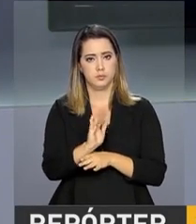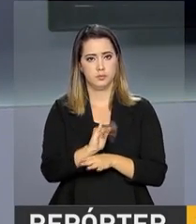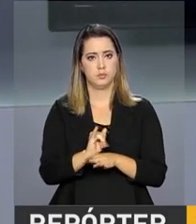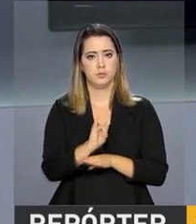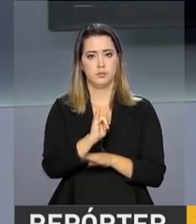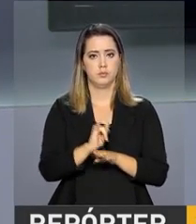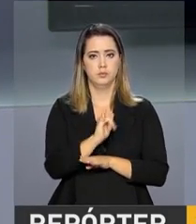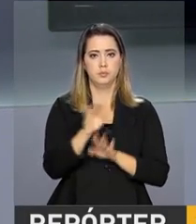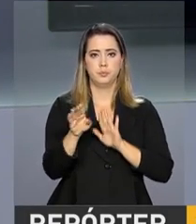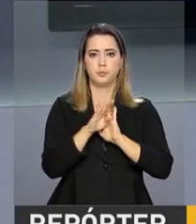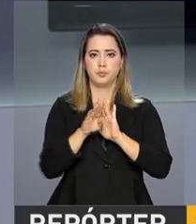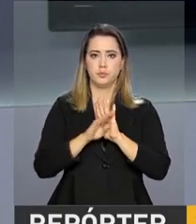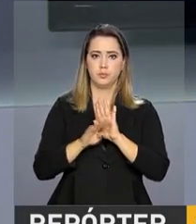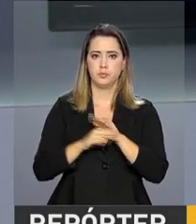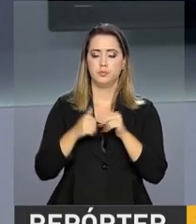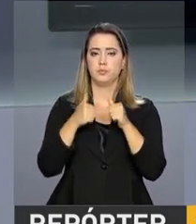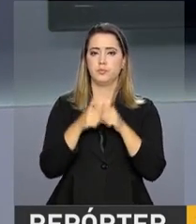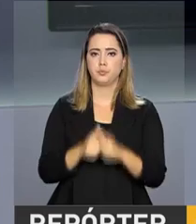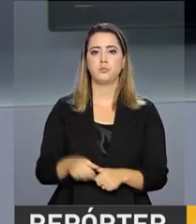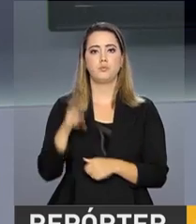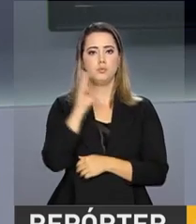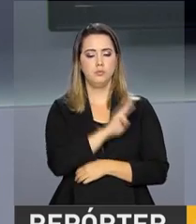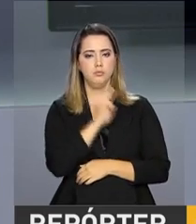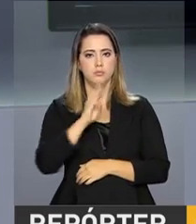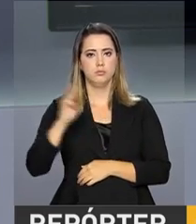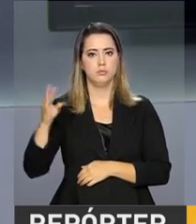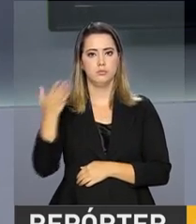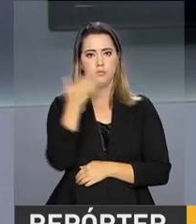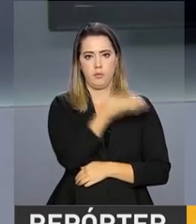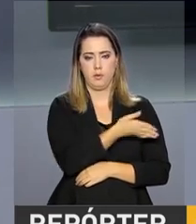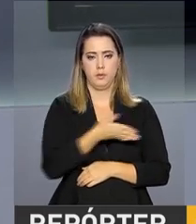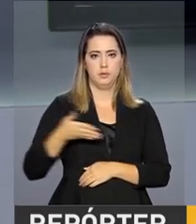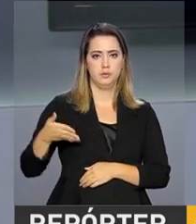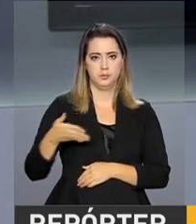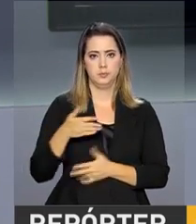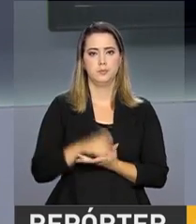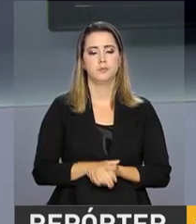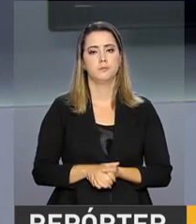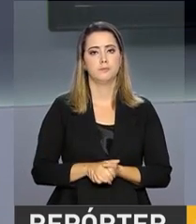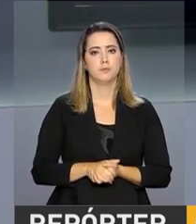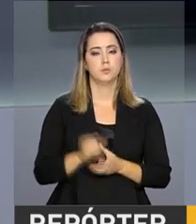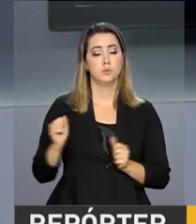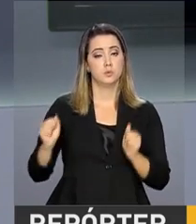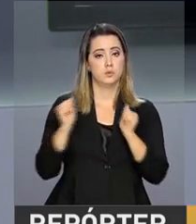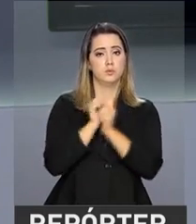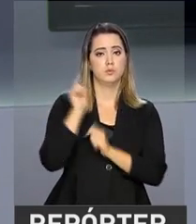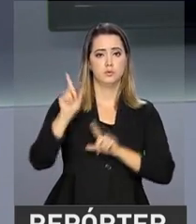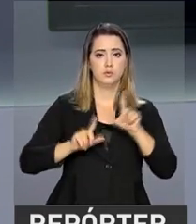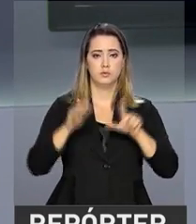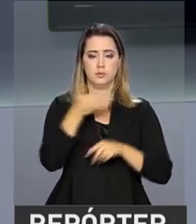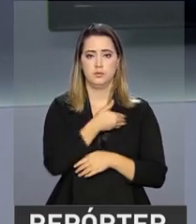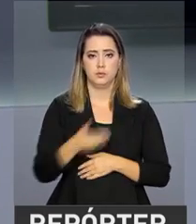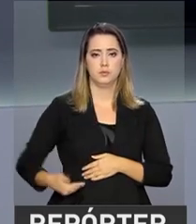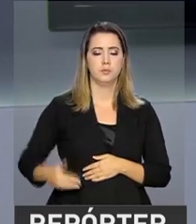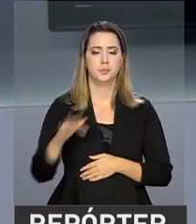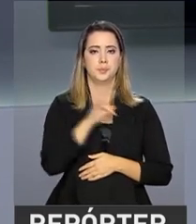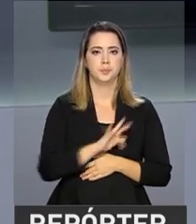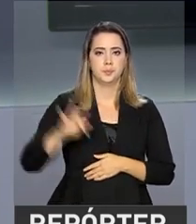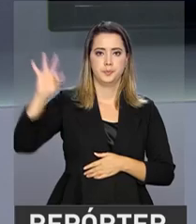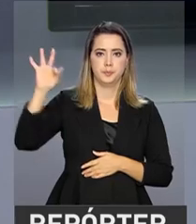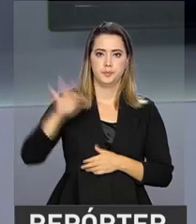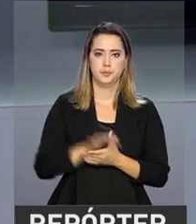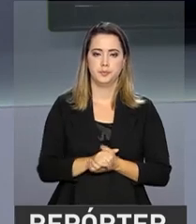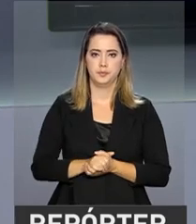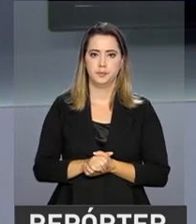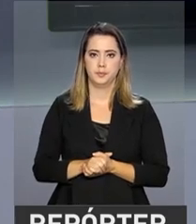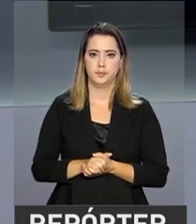as reportagens no youtube e toda a programação também está na página da nbr na internet continue com a gente na nbr a tv do governo